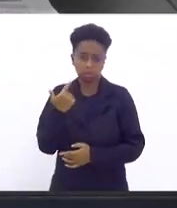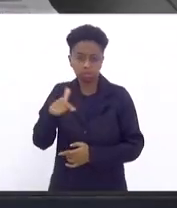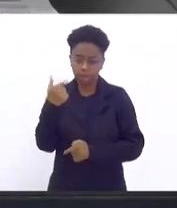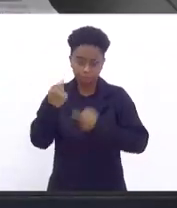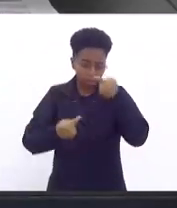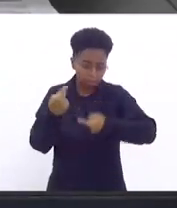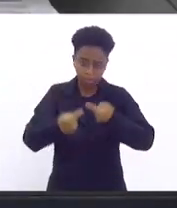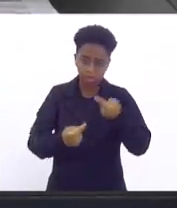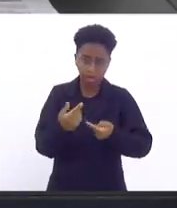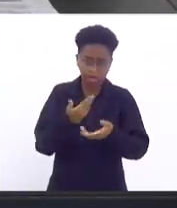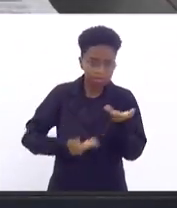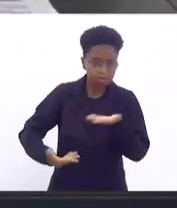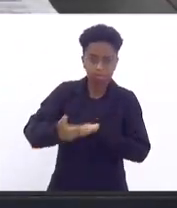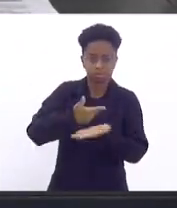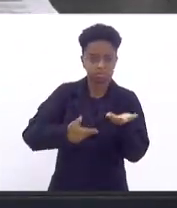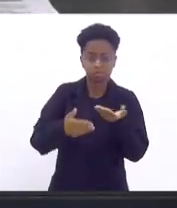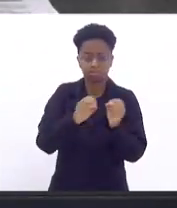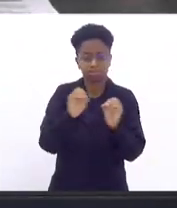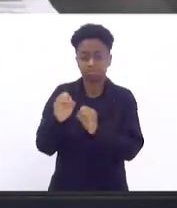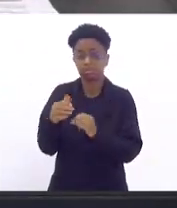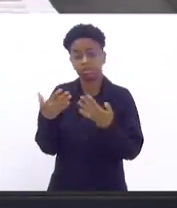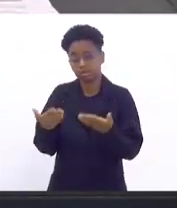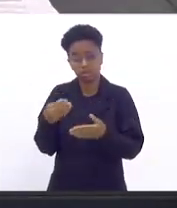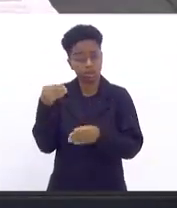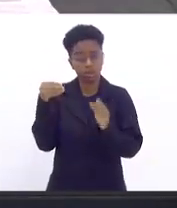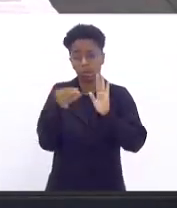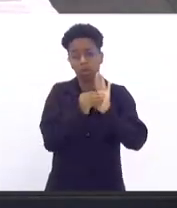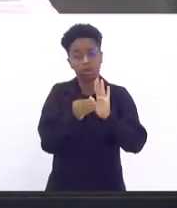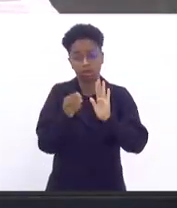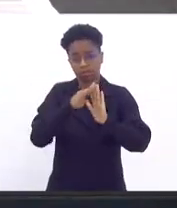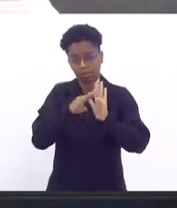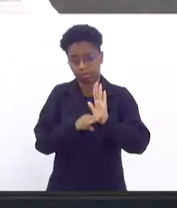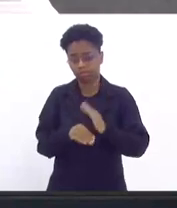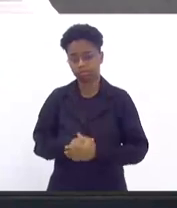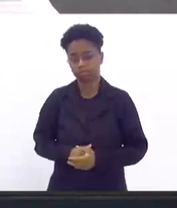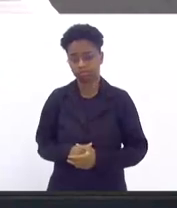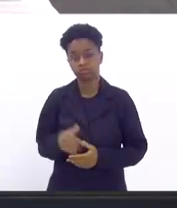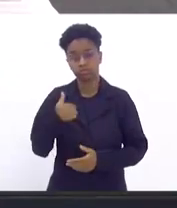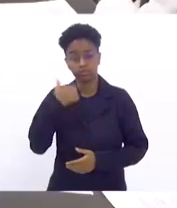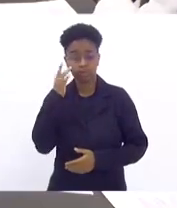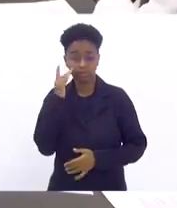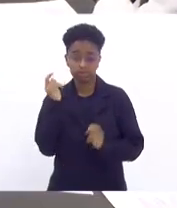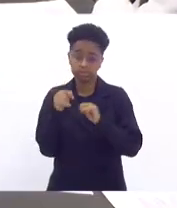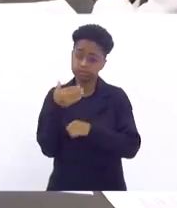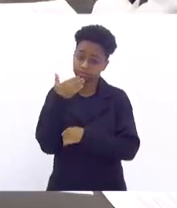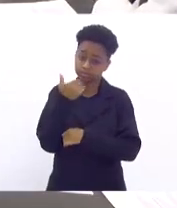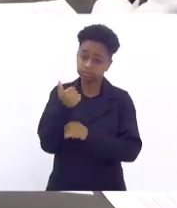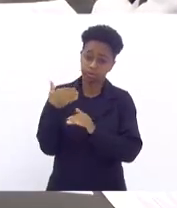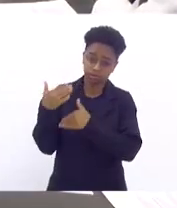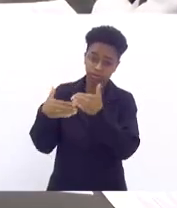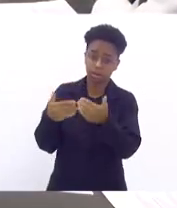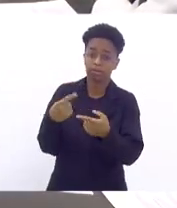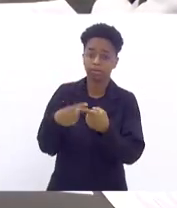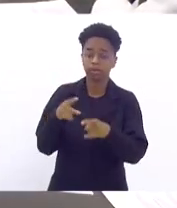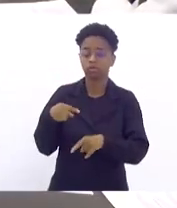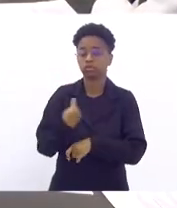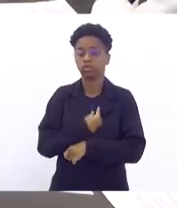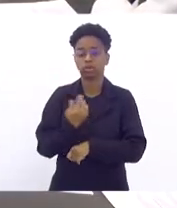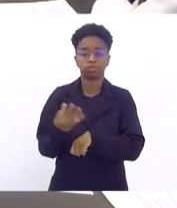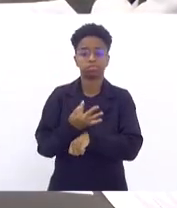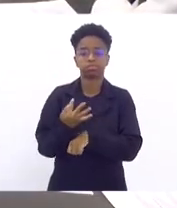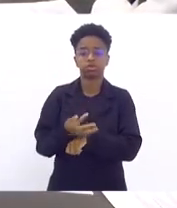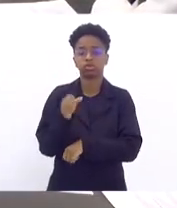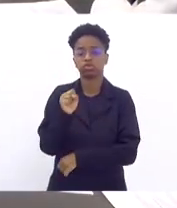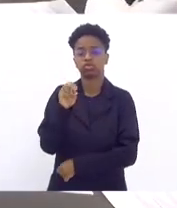é para tramitar e bota pra que a gente pode até avançar nisso e como a gente tem adotar das súmulas dessa scj que